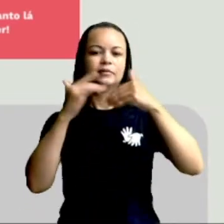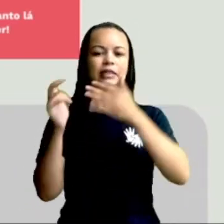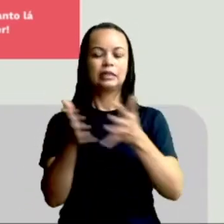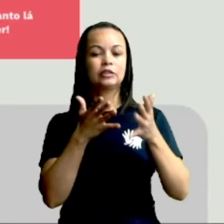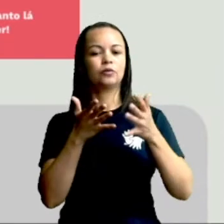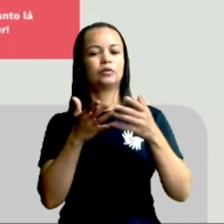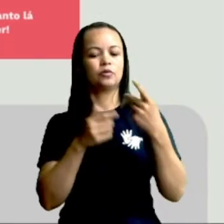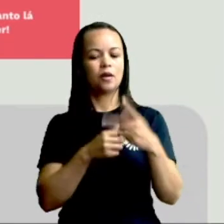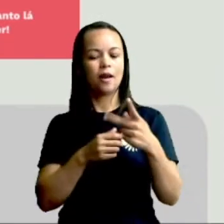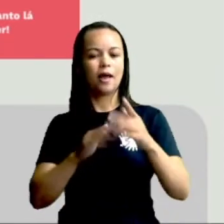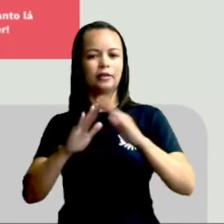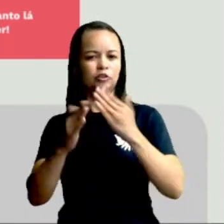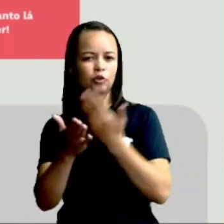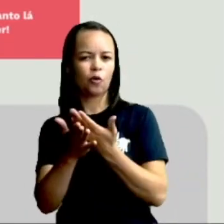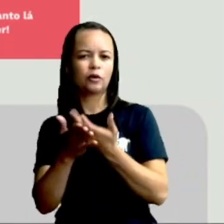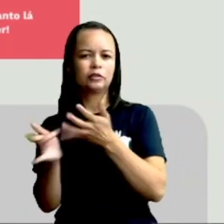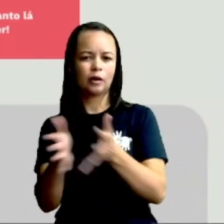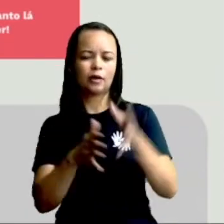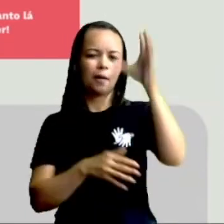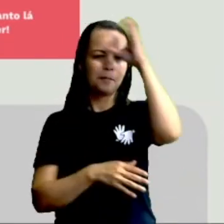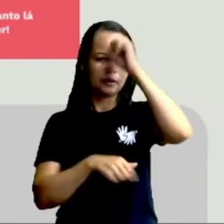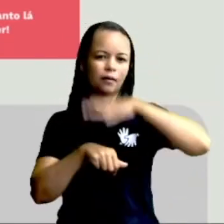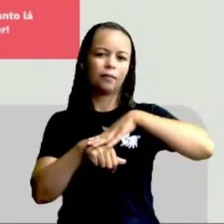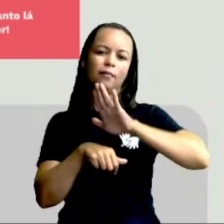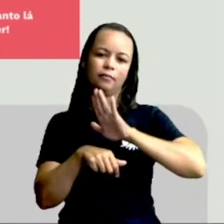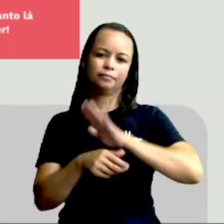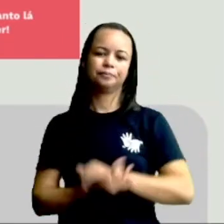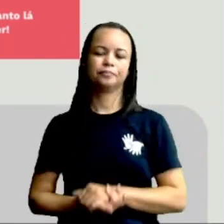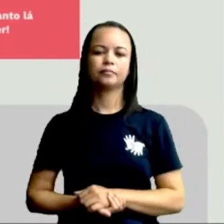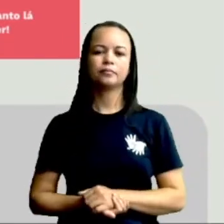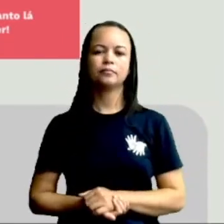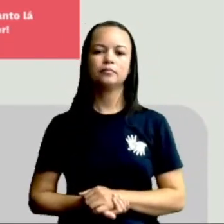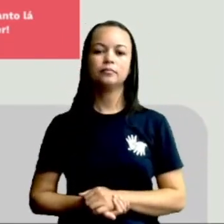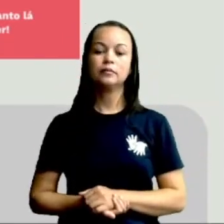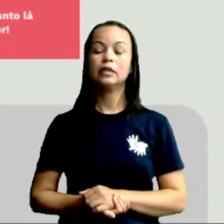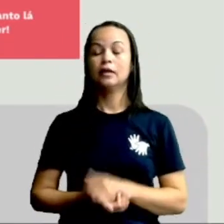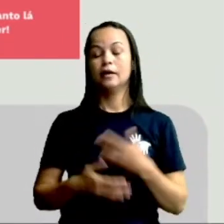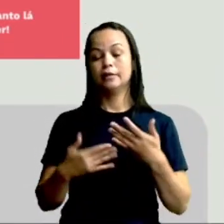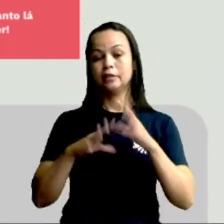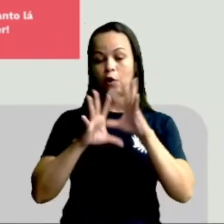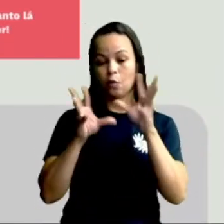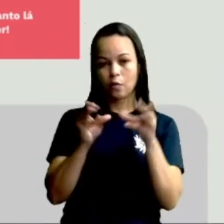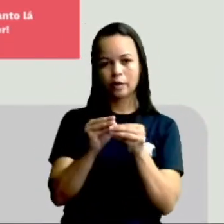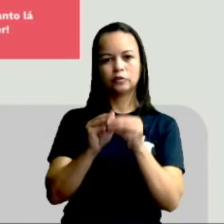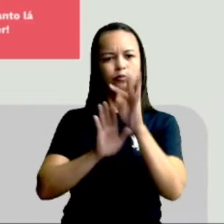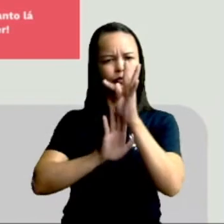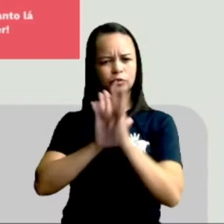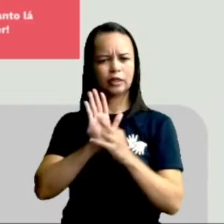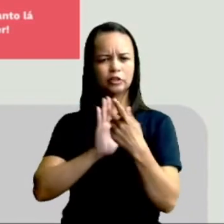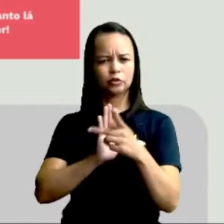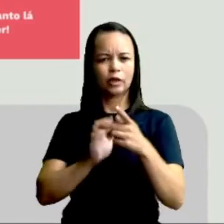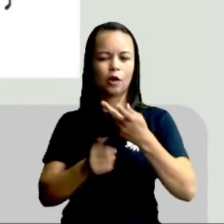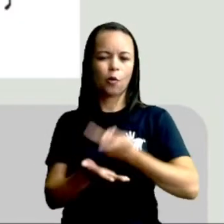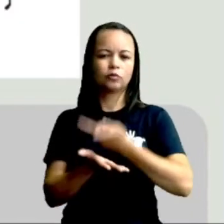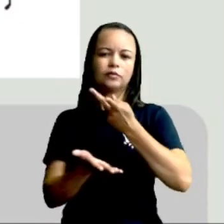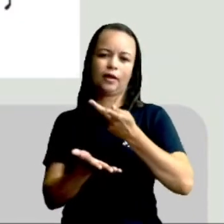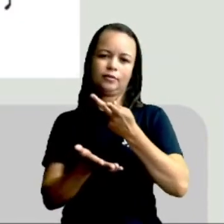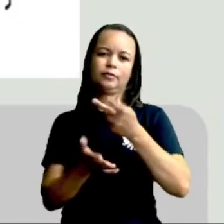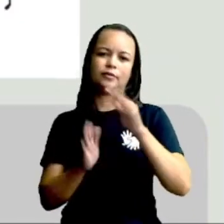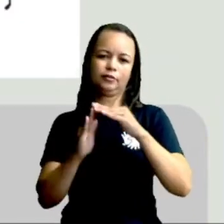lá estamos, muito podemos aprender. Então, o texto resumiu um pouco do que acontece numa escola, né,